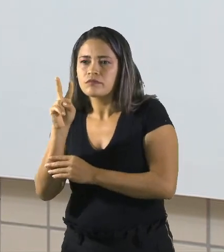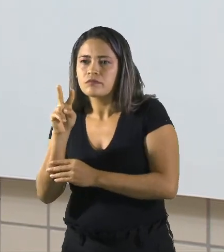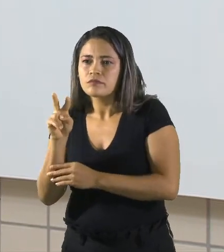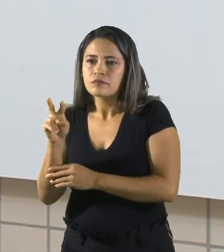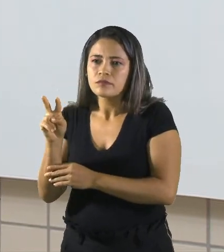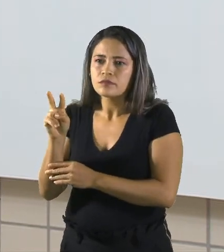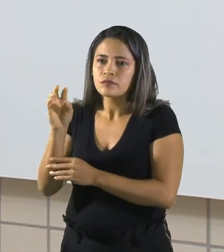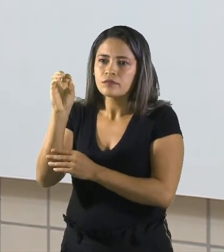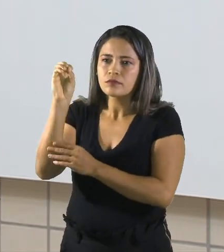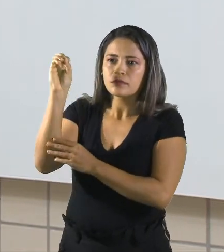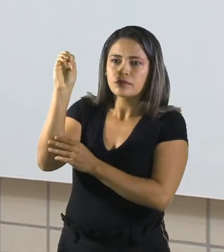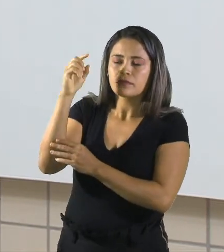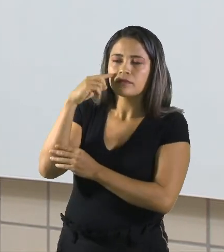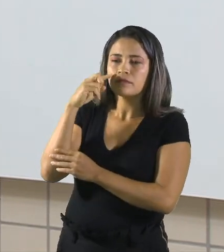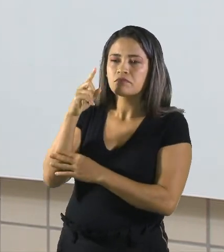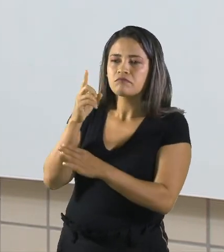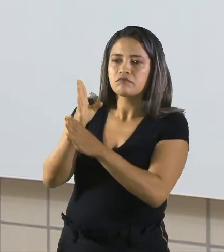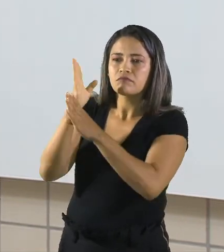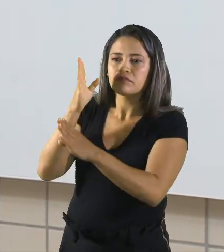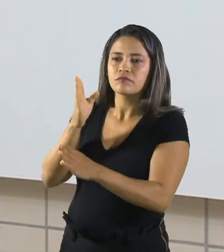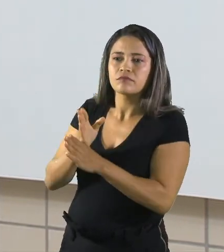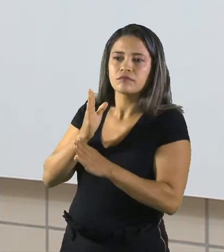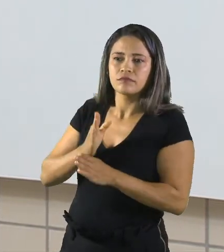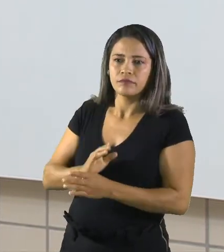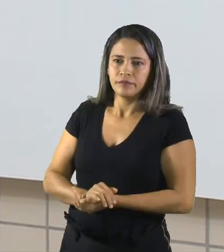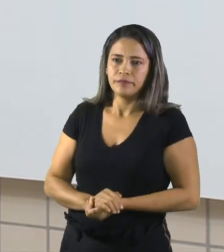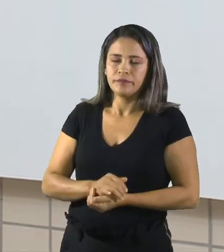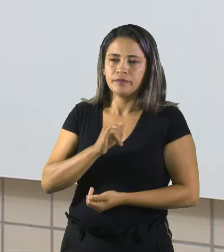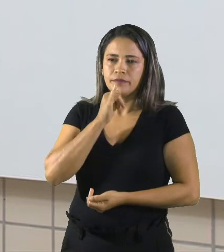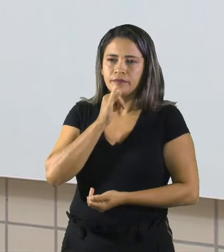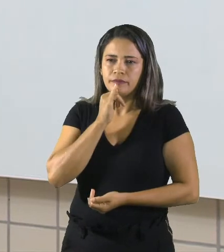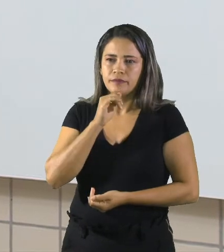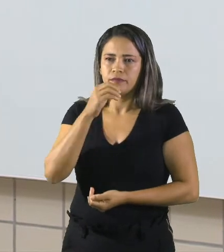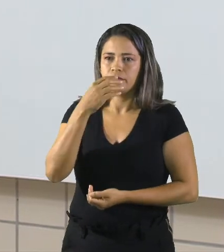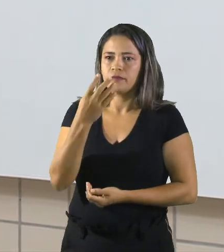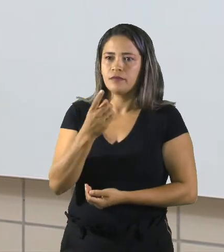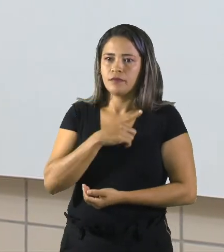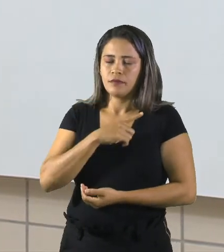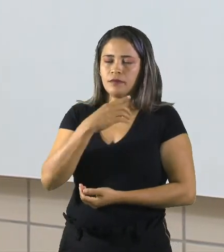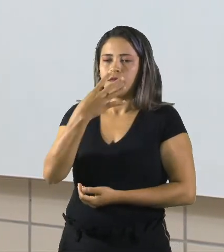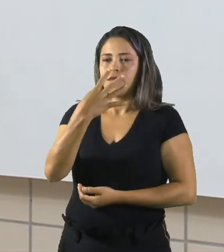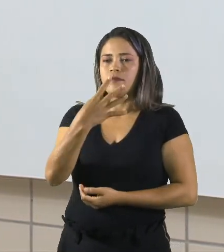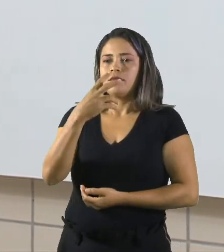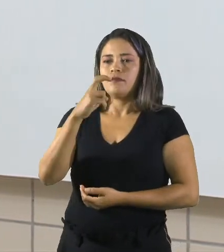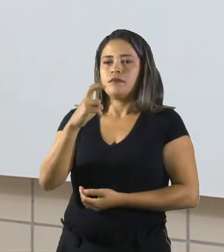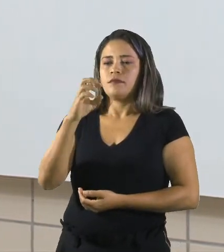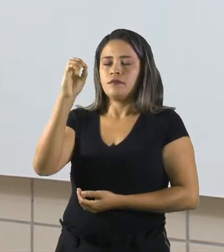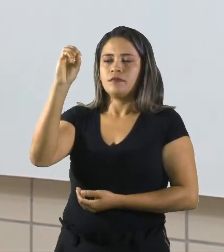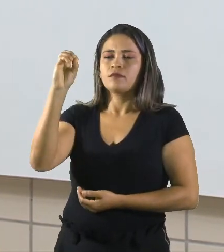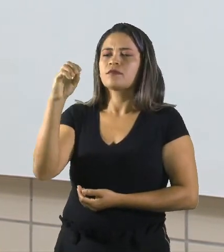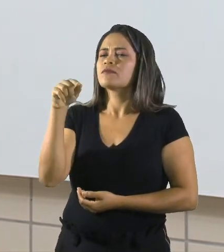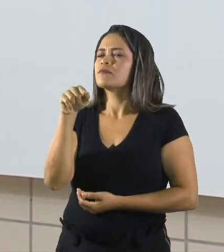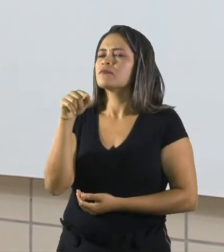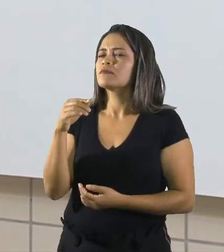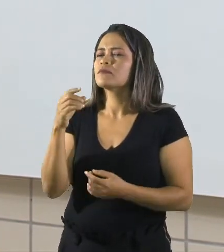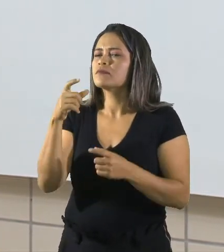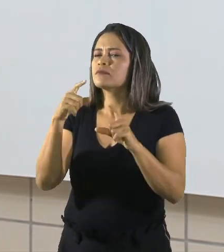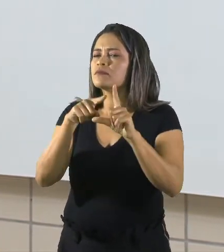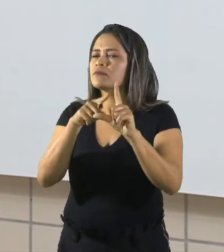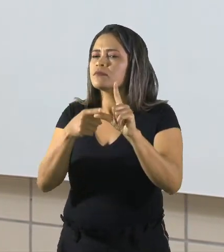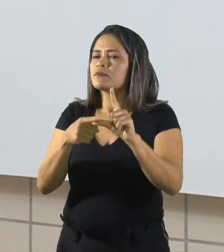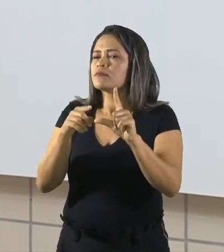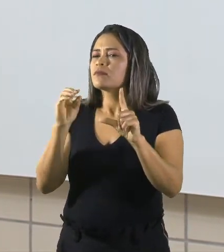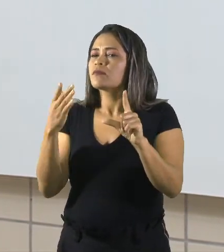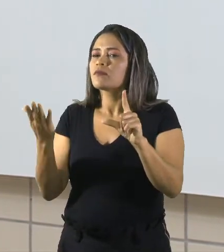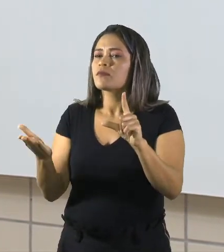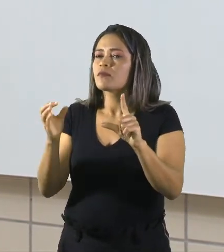graus, e identificar. Então, vejam, no exemplo A, eu tenho o ângulo de 45 graus. Esse ângulo é agudo ou